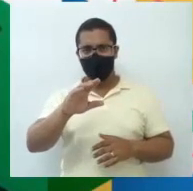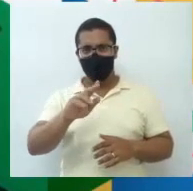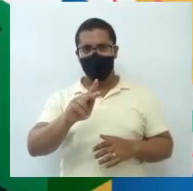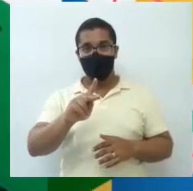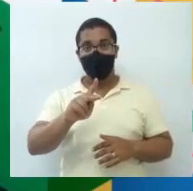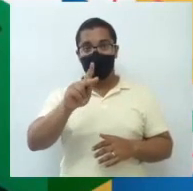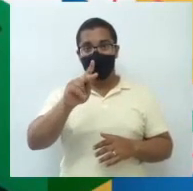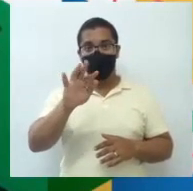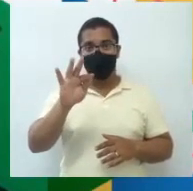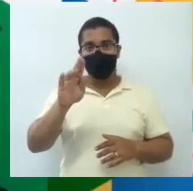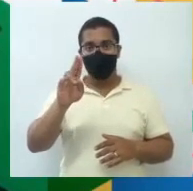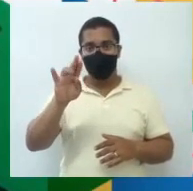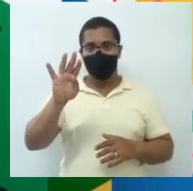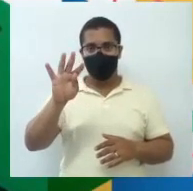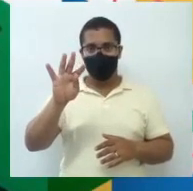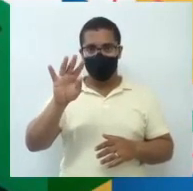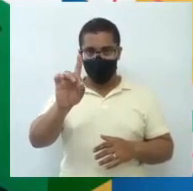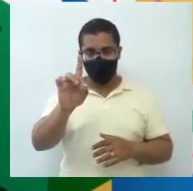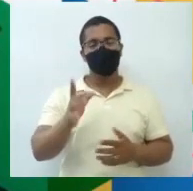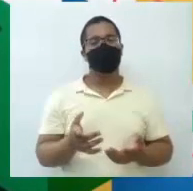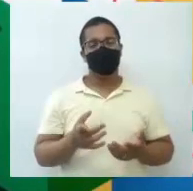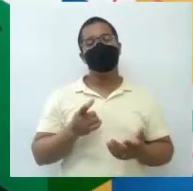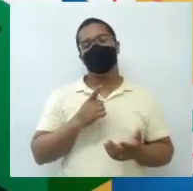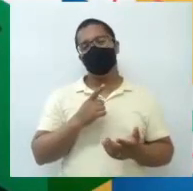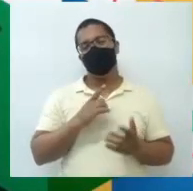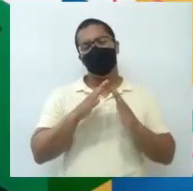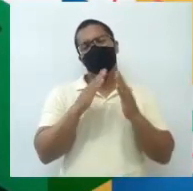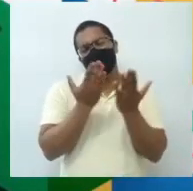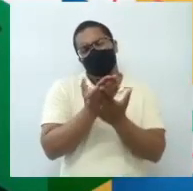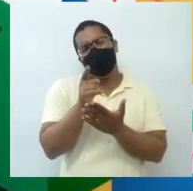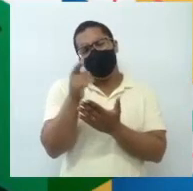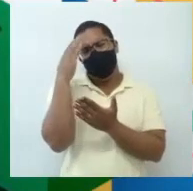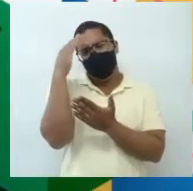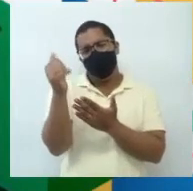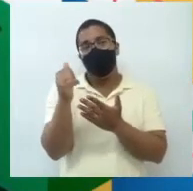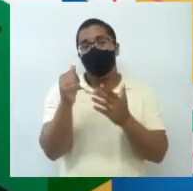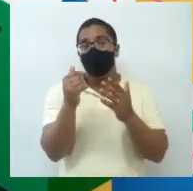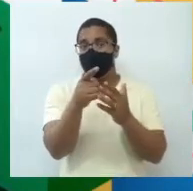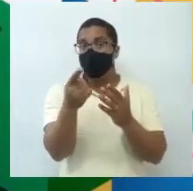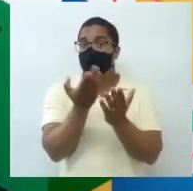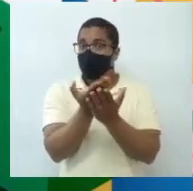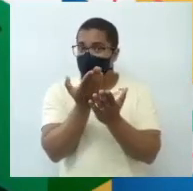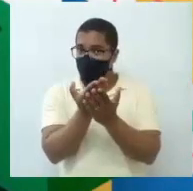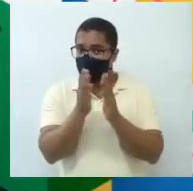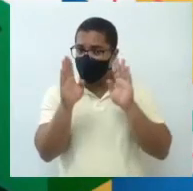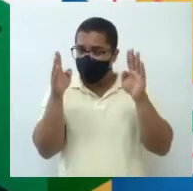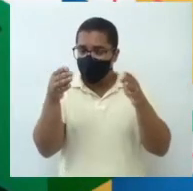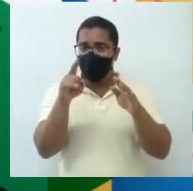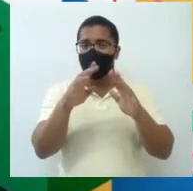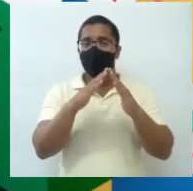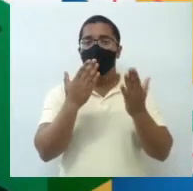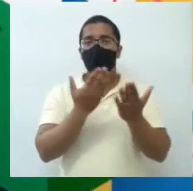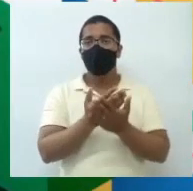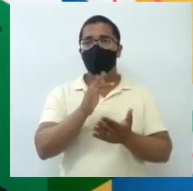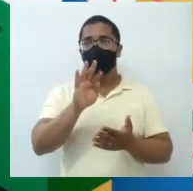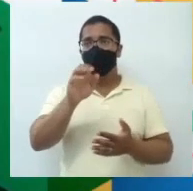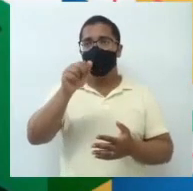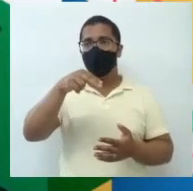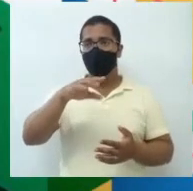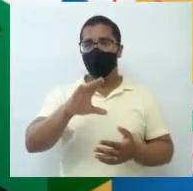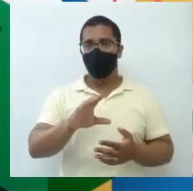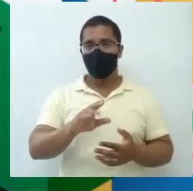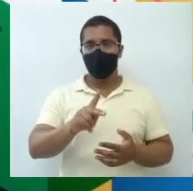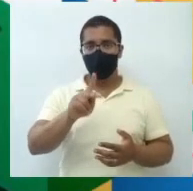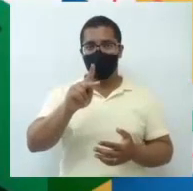você precisa estudar muito em relação o Enem tá certo aí a chamada escola de Frankfurt e